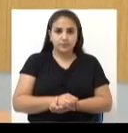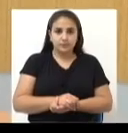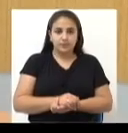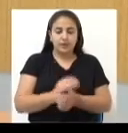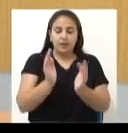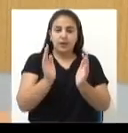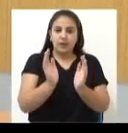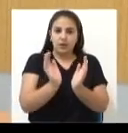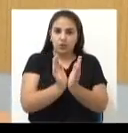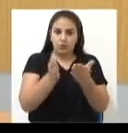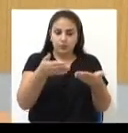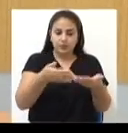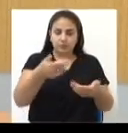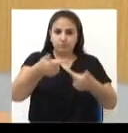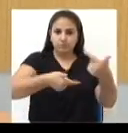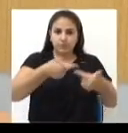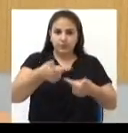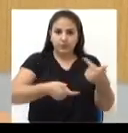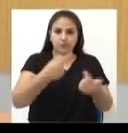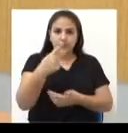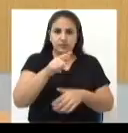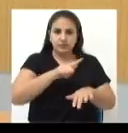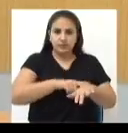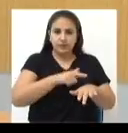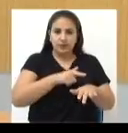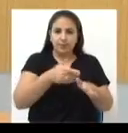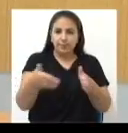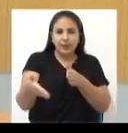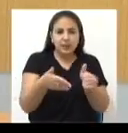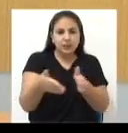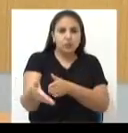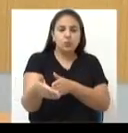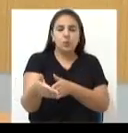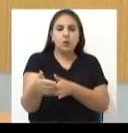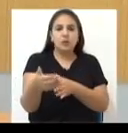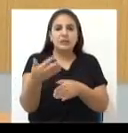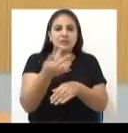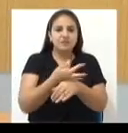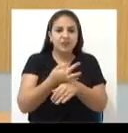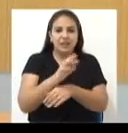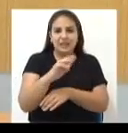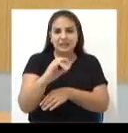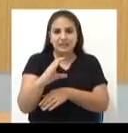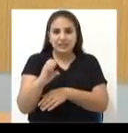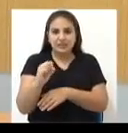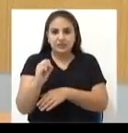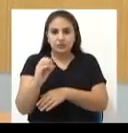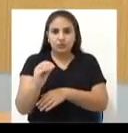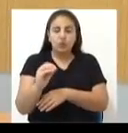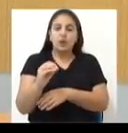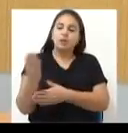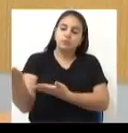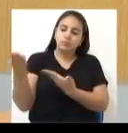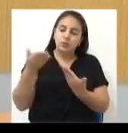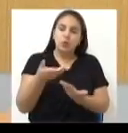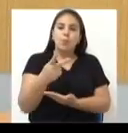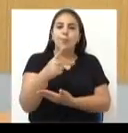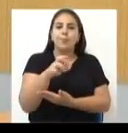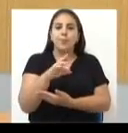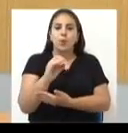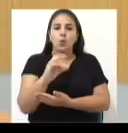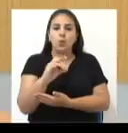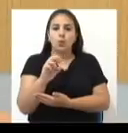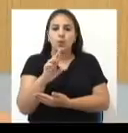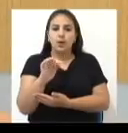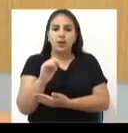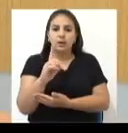A comissão que está trabalhando neste período de recesso recebeu nesta semana o procurador do município e a